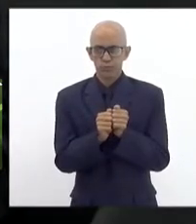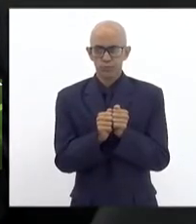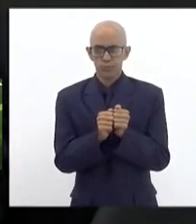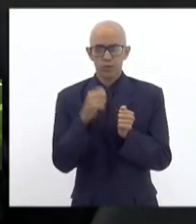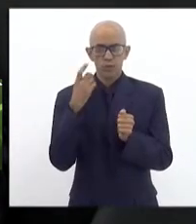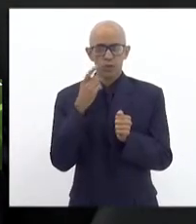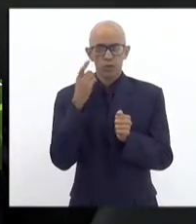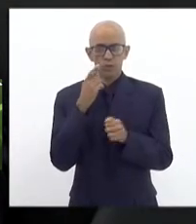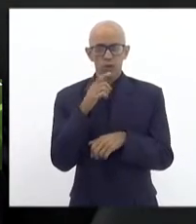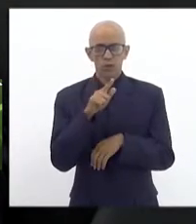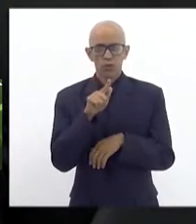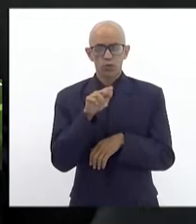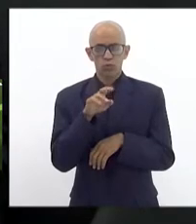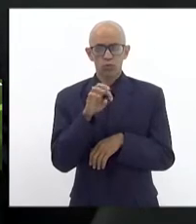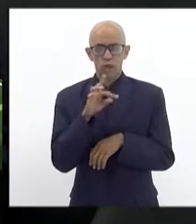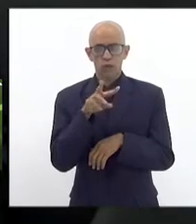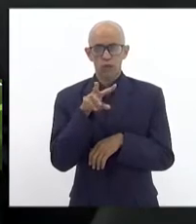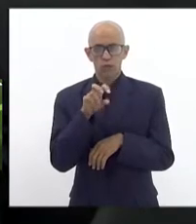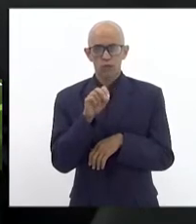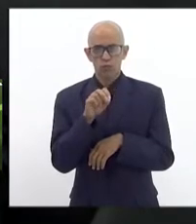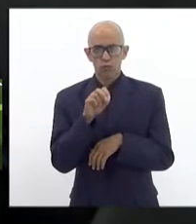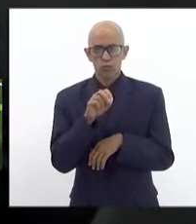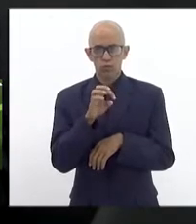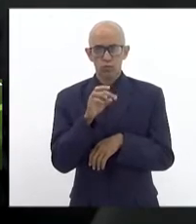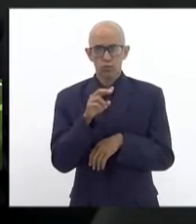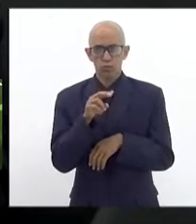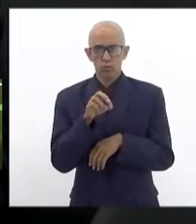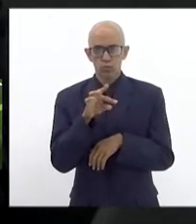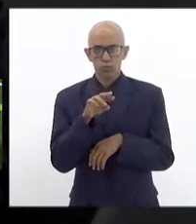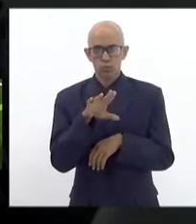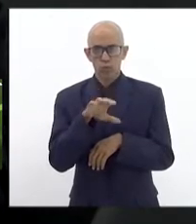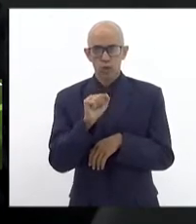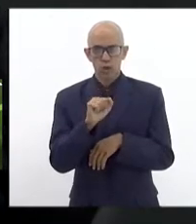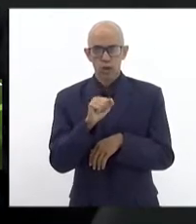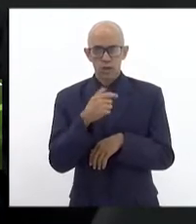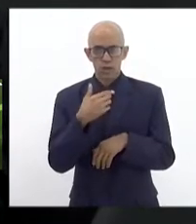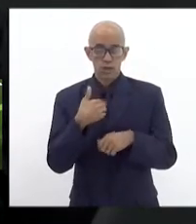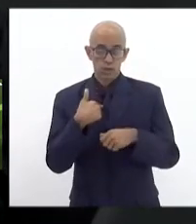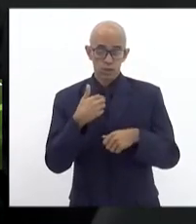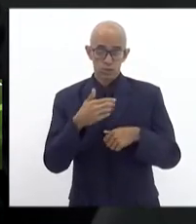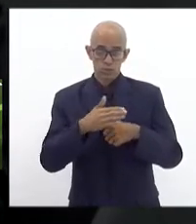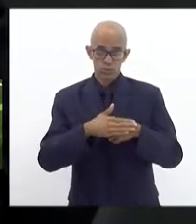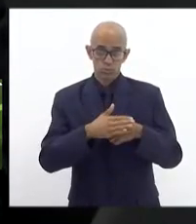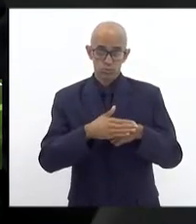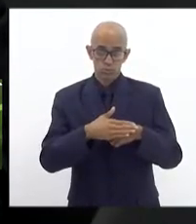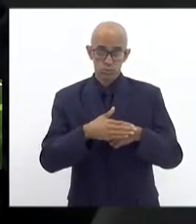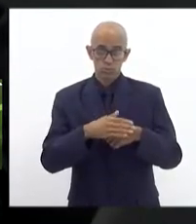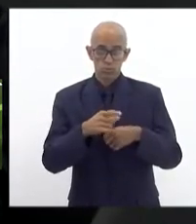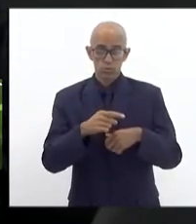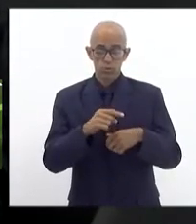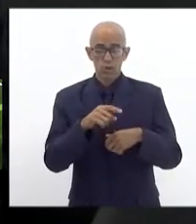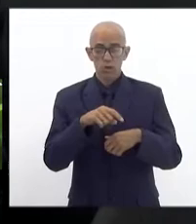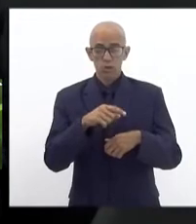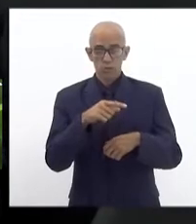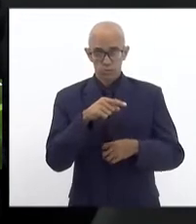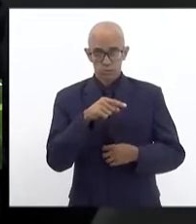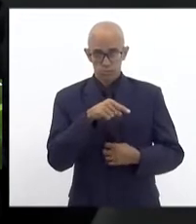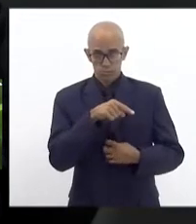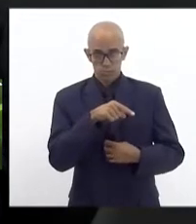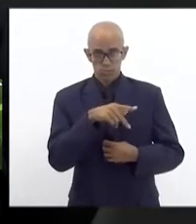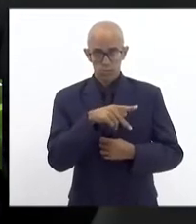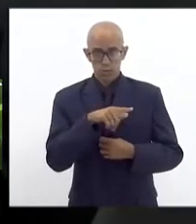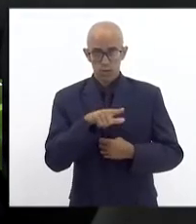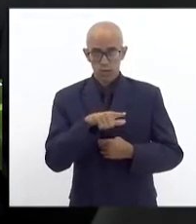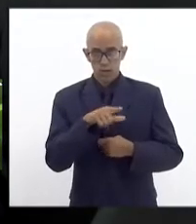deputados Gustavo Tutuca e de minha autoria, Valdeque Carneiro, e esse projeto de lei vem atravessando